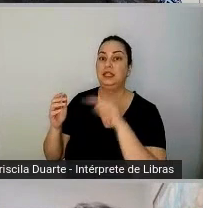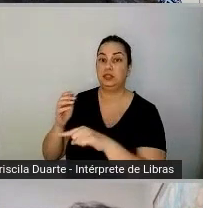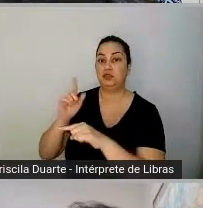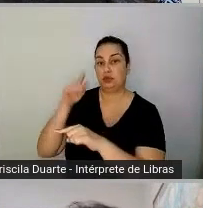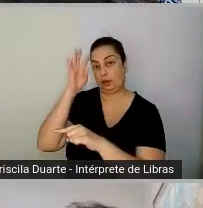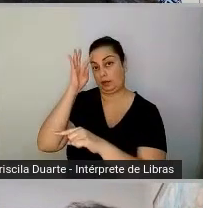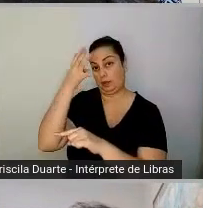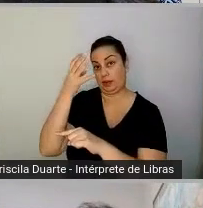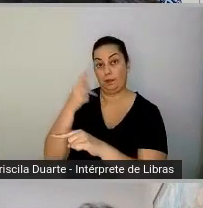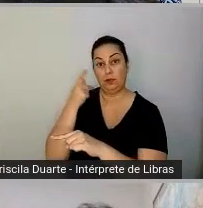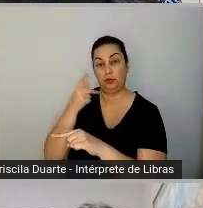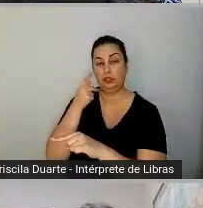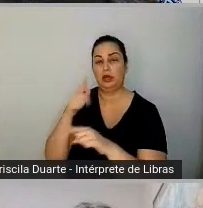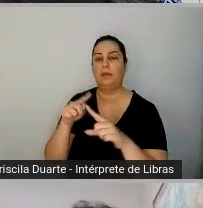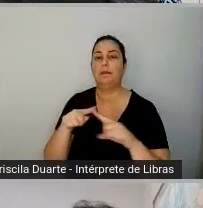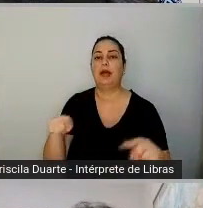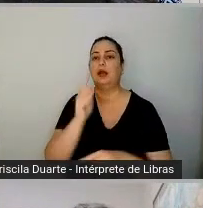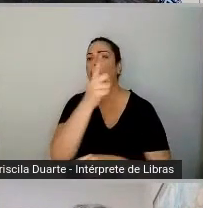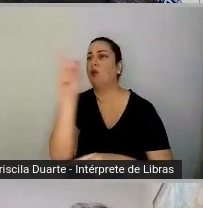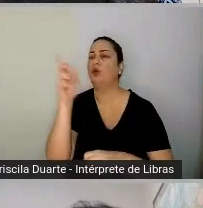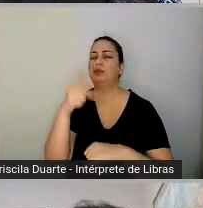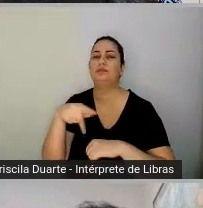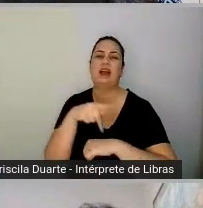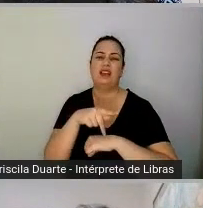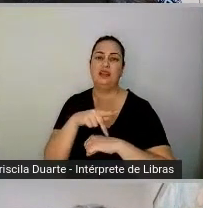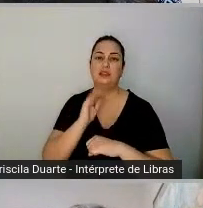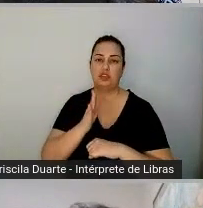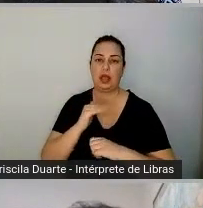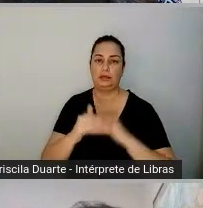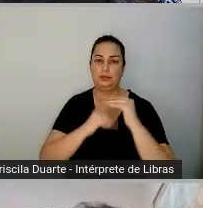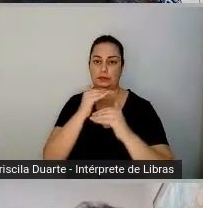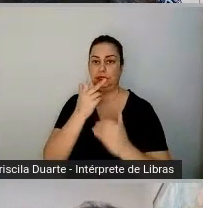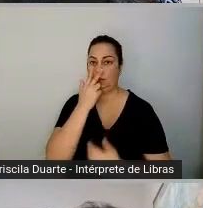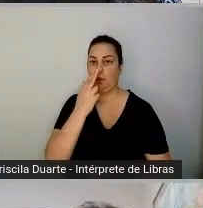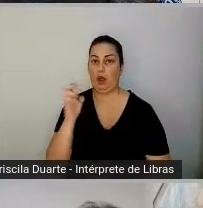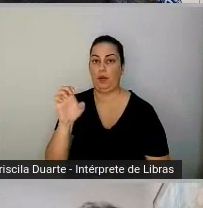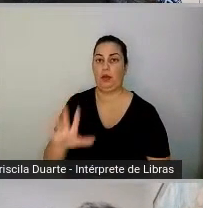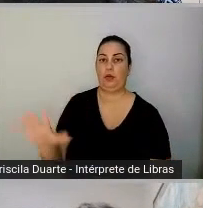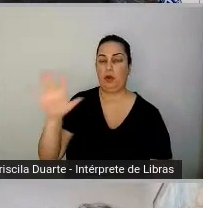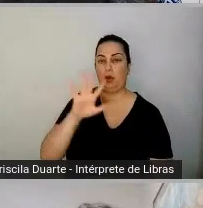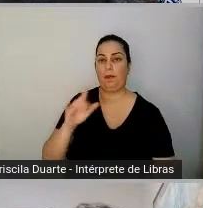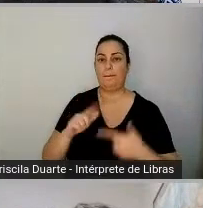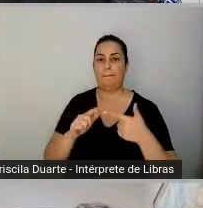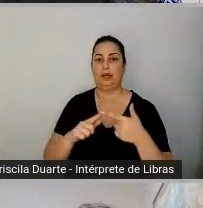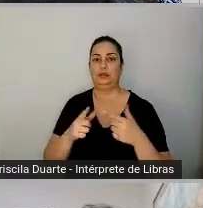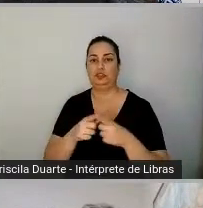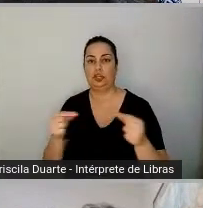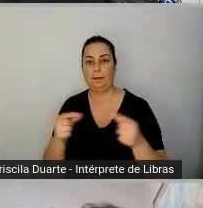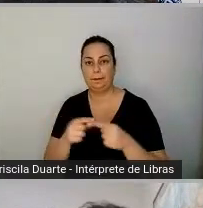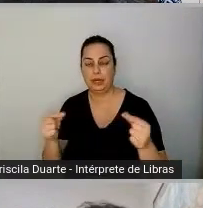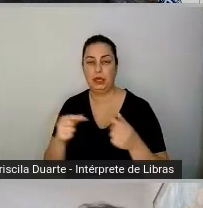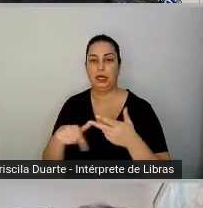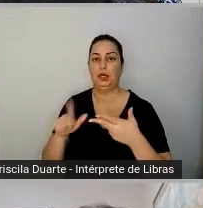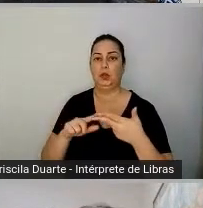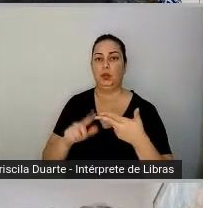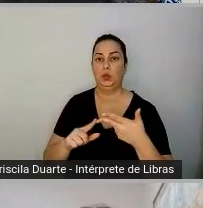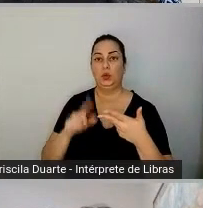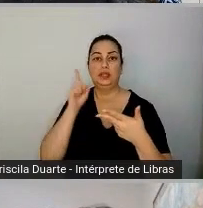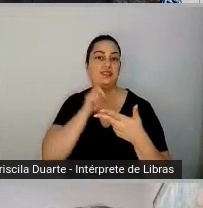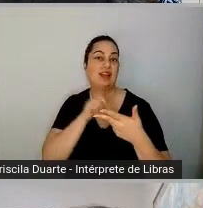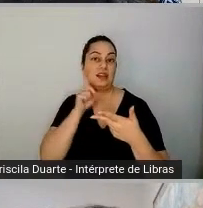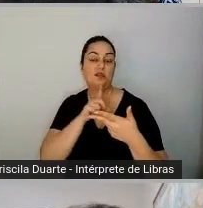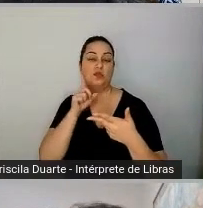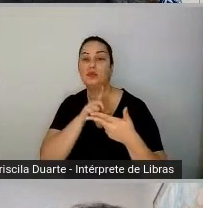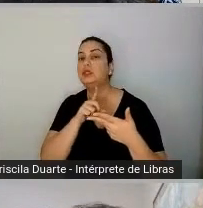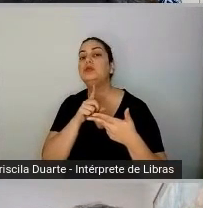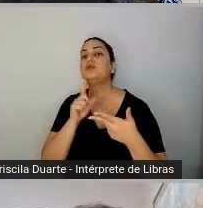países desenvolvidos, né, Europa, Japão, Estados Unidos, né, eles pegam empréstimos para investir no